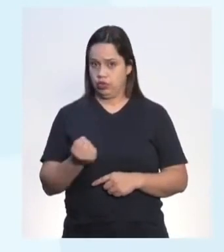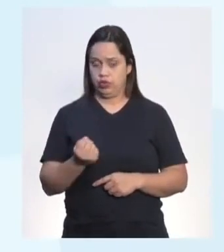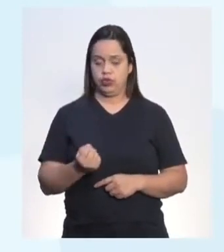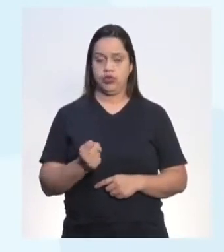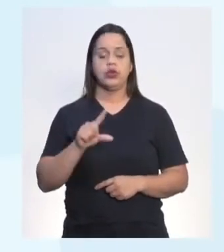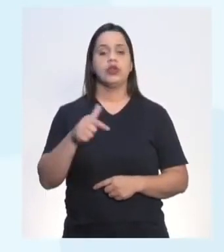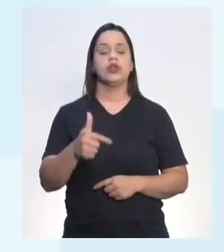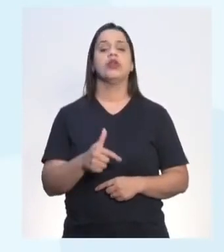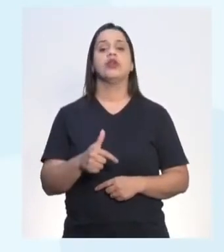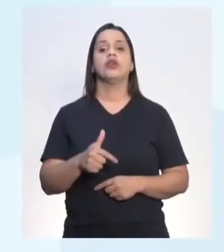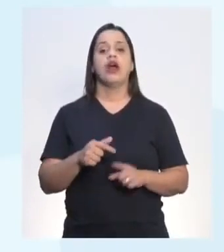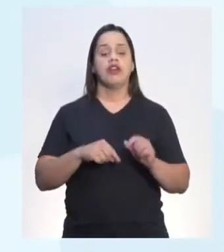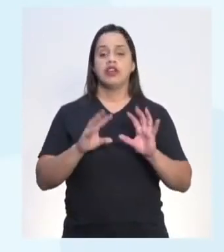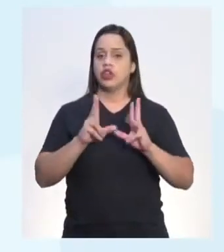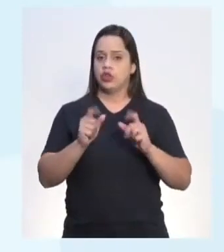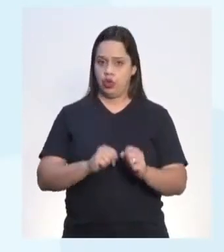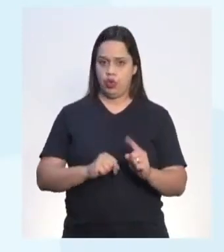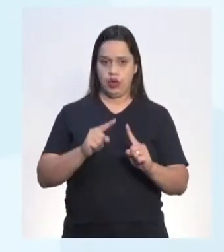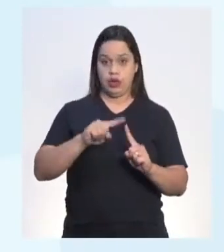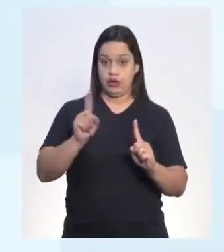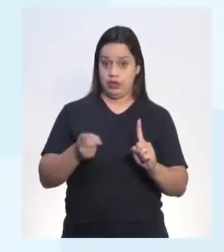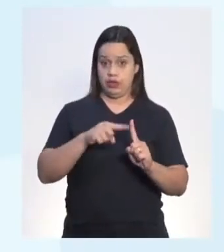as distributivas,